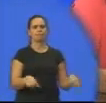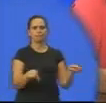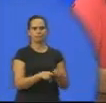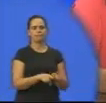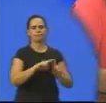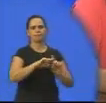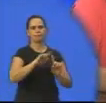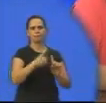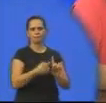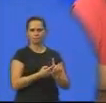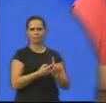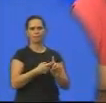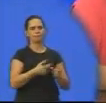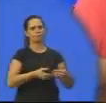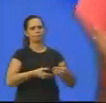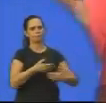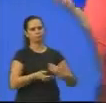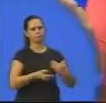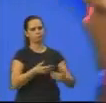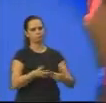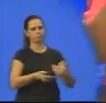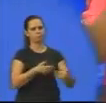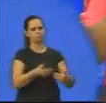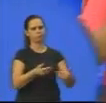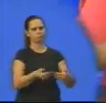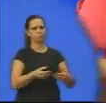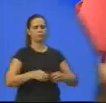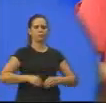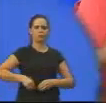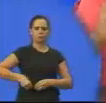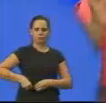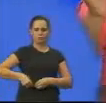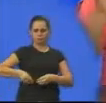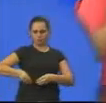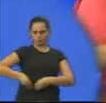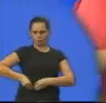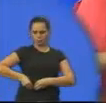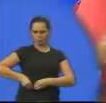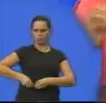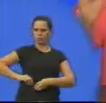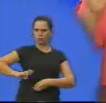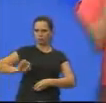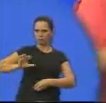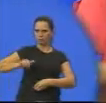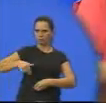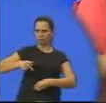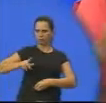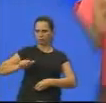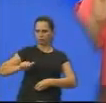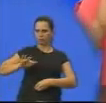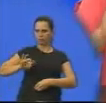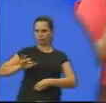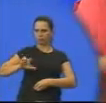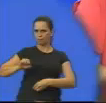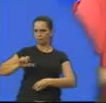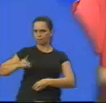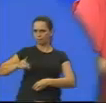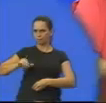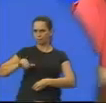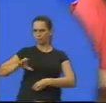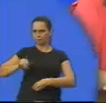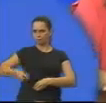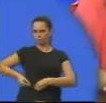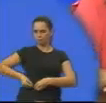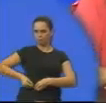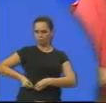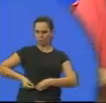A gestação, então, na medida em que o zigoto caminha pela trompa de Falópio, pelas trompas uterinas e se localiza